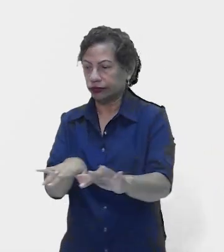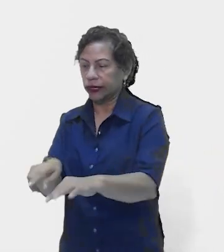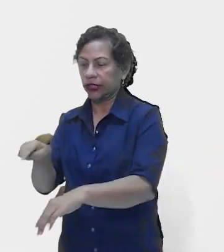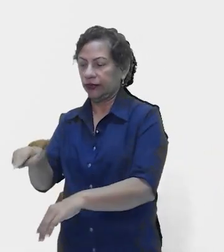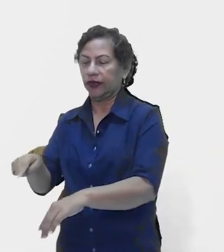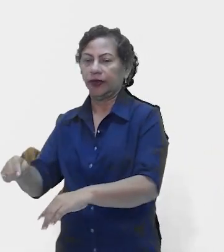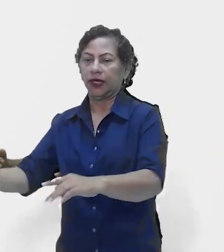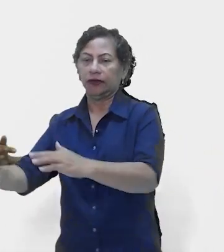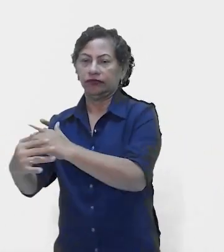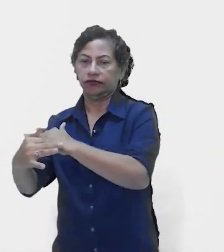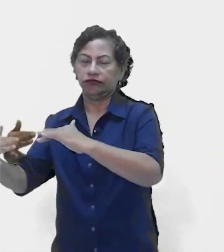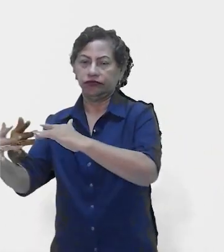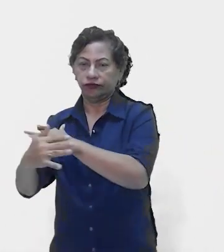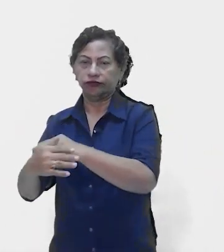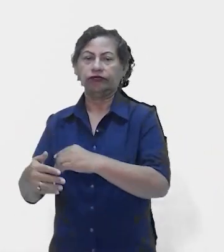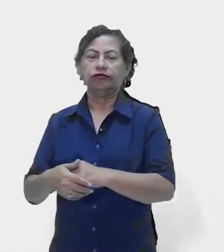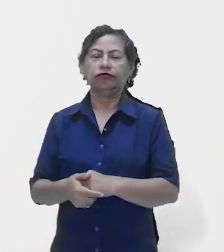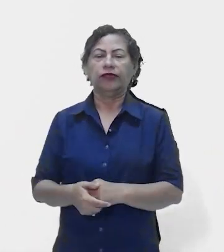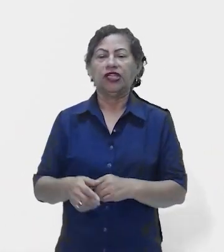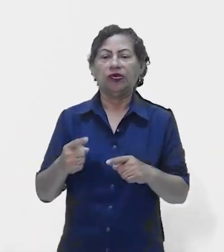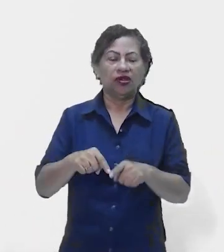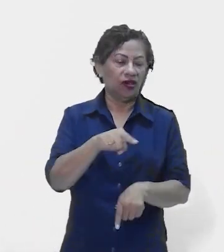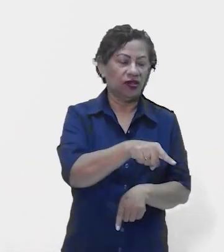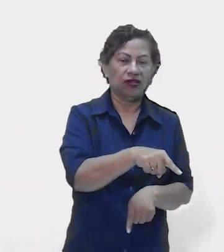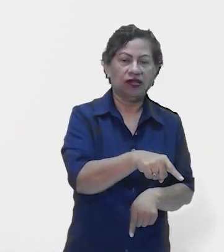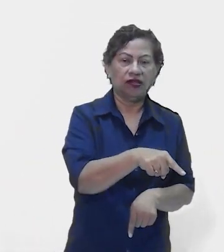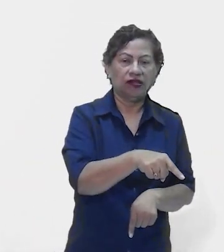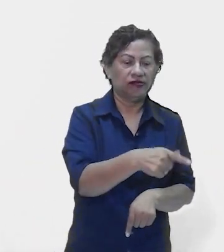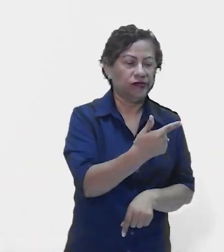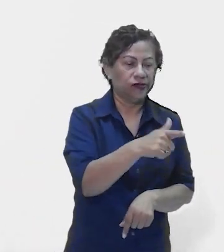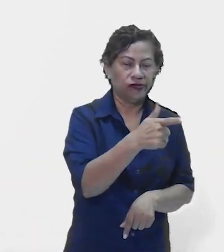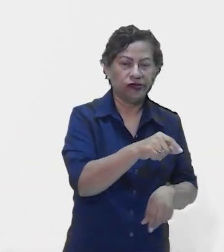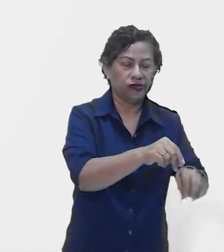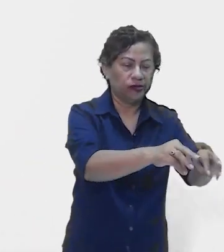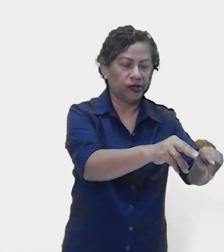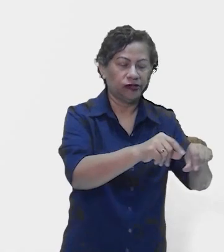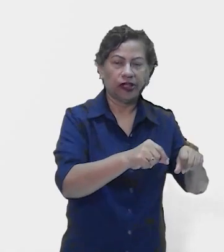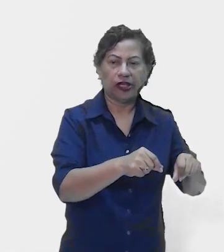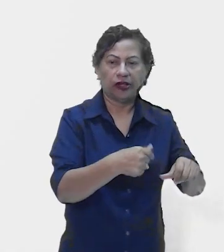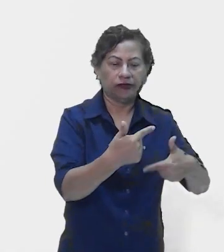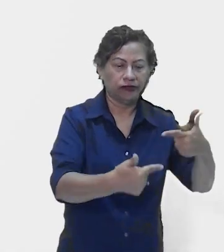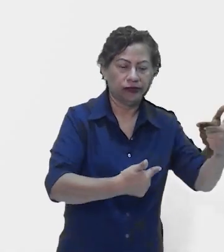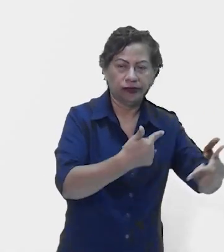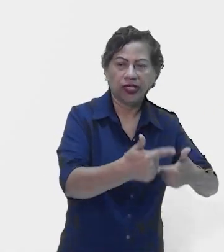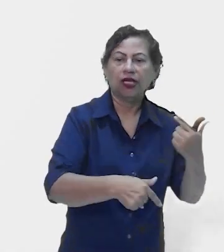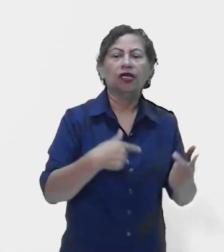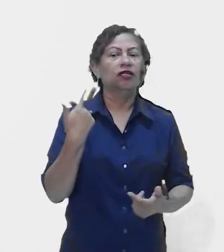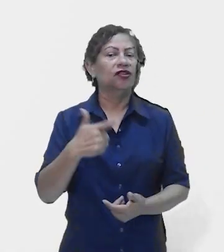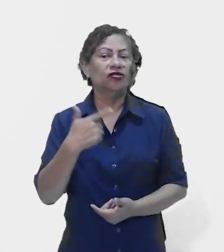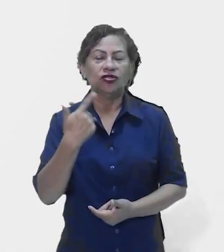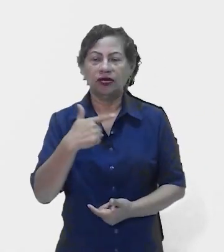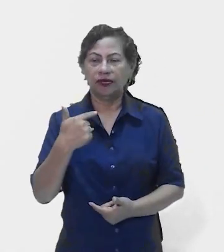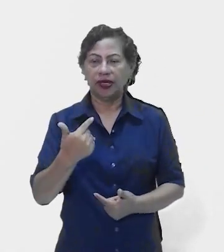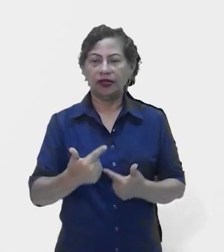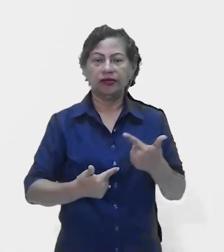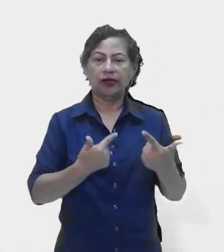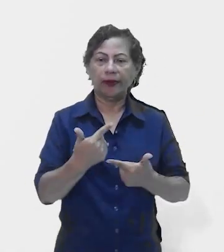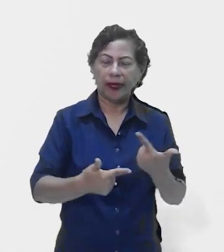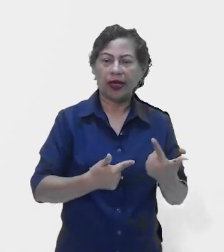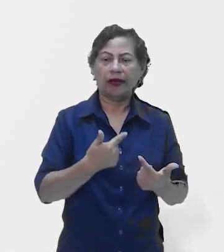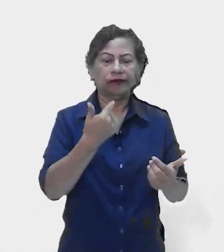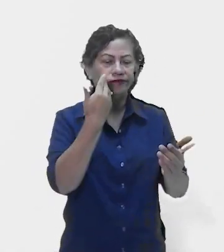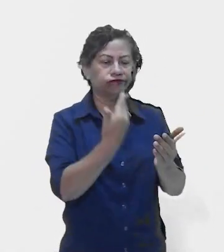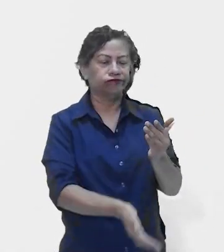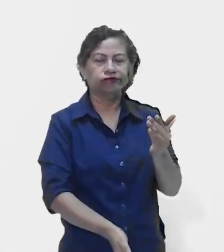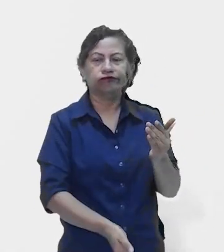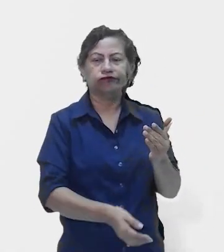de mecanização do campo e da falta de terras, não é isso? Para que ele trabalhe. A concentração de terras na mão